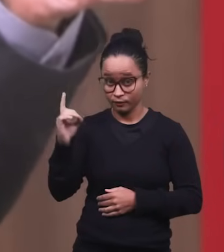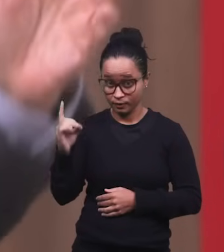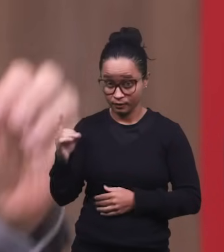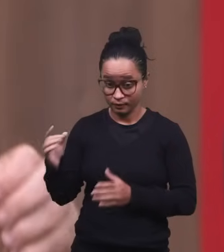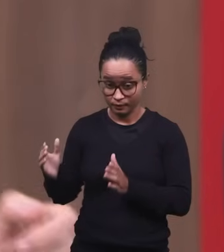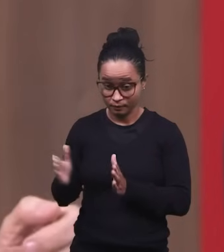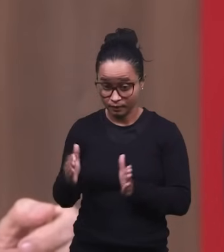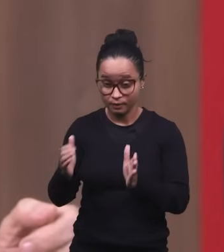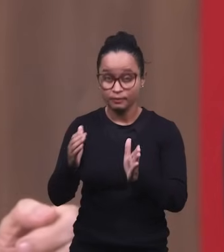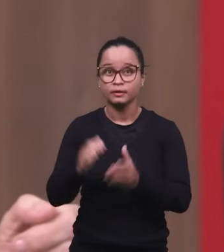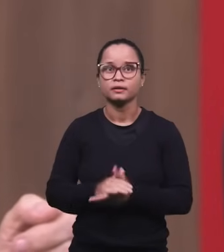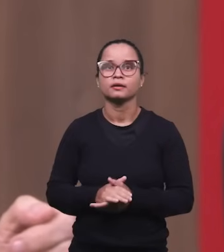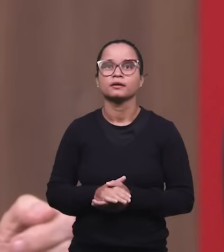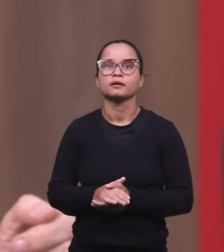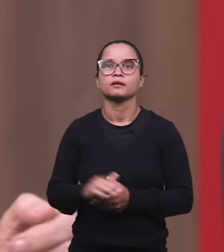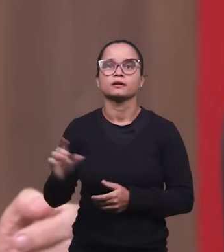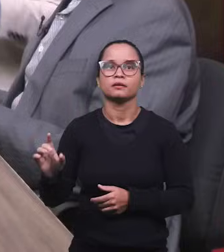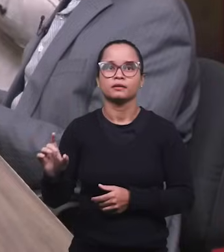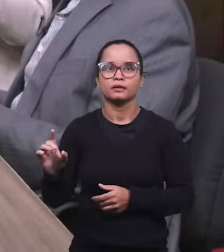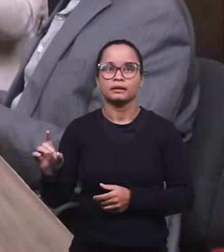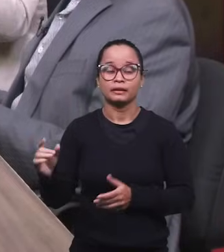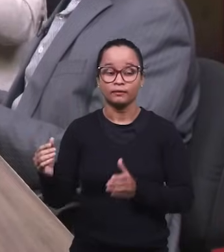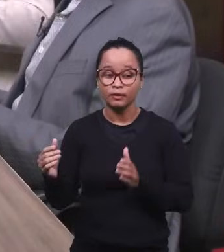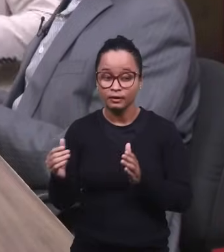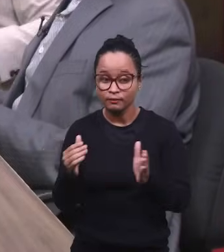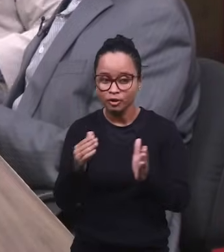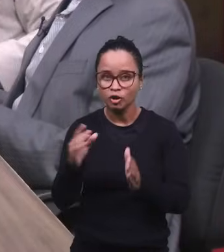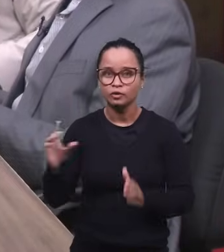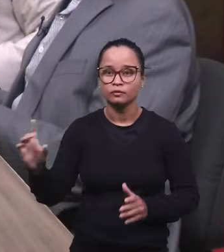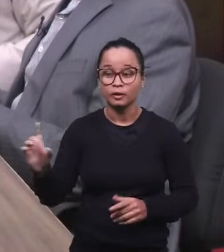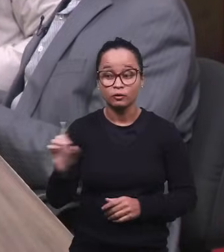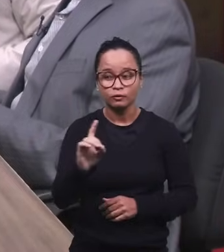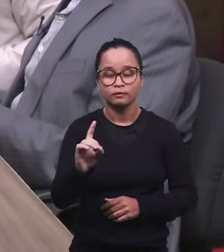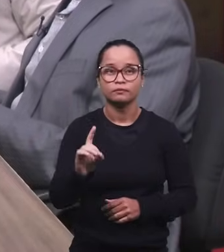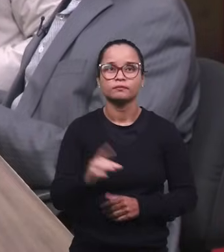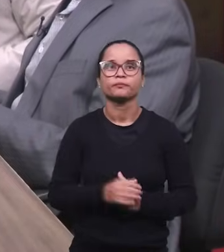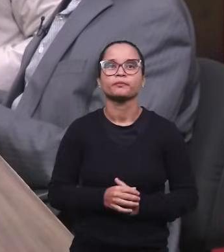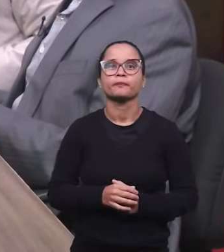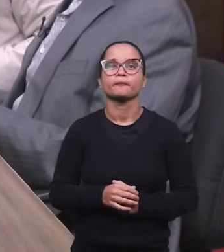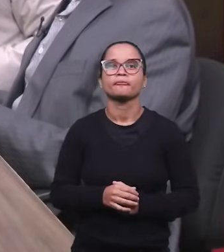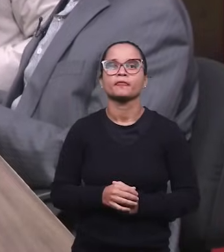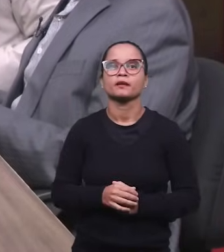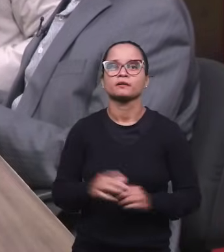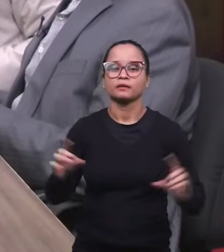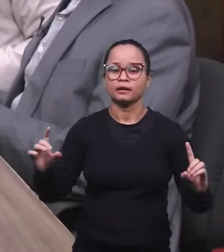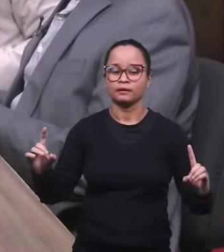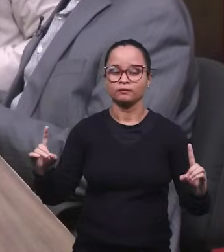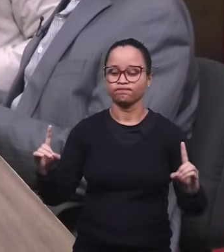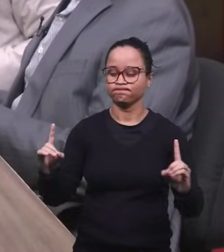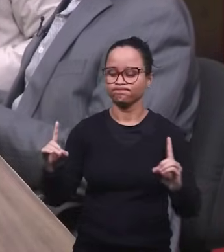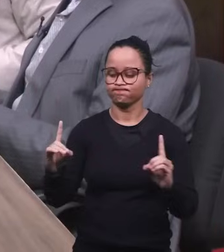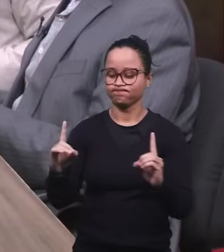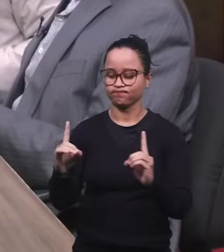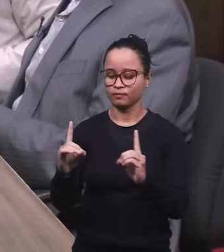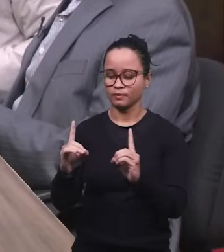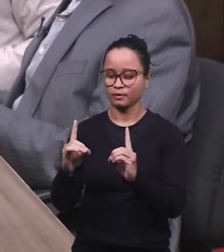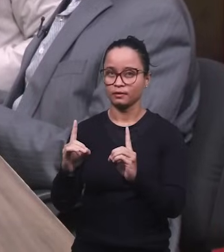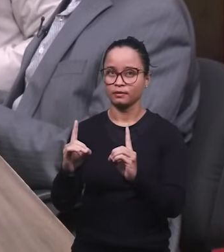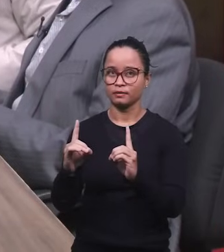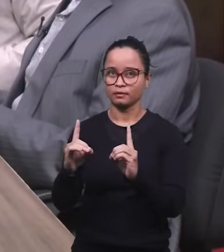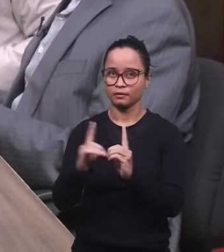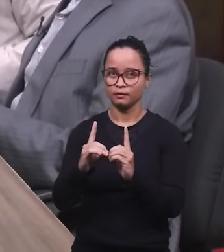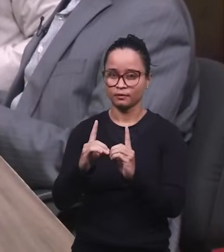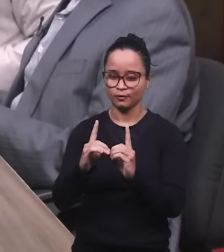a caminho, não é? Ele já estava indo para executar o juízo. E ela estava indo de encontro, então